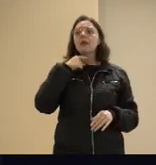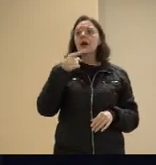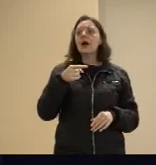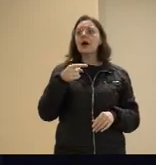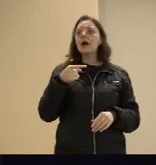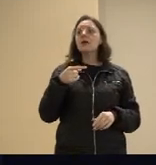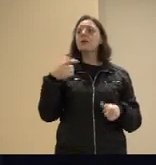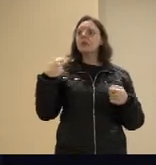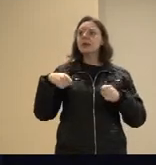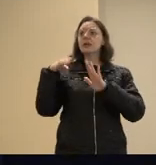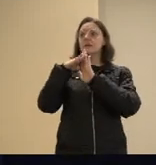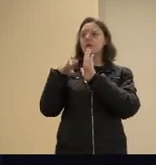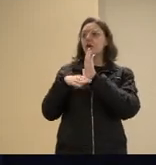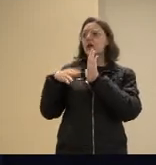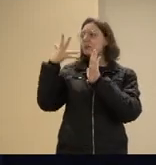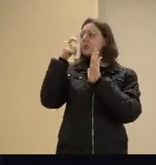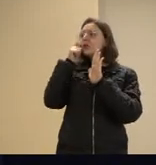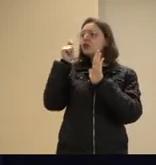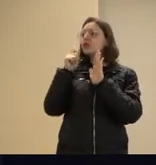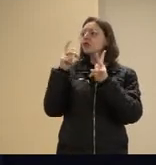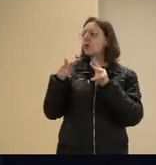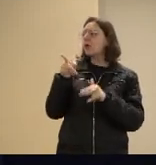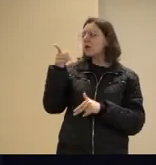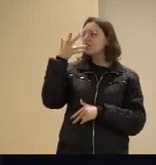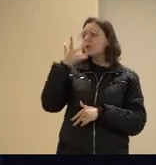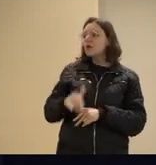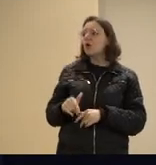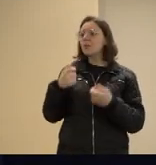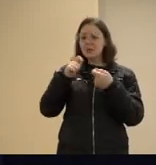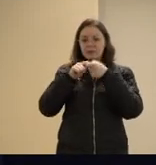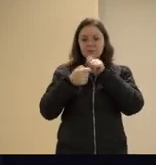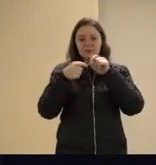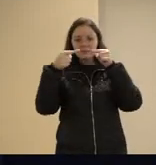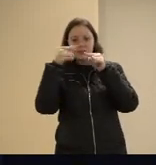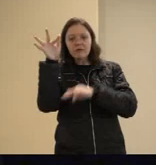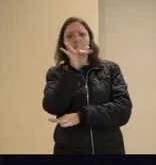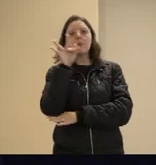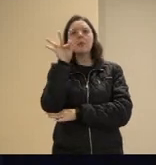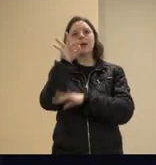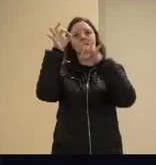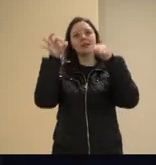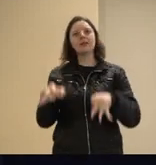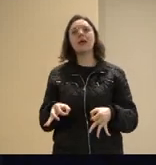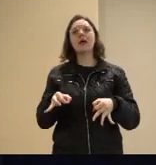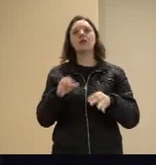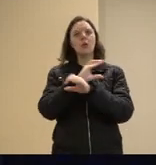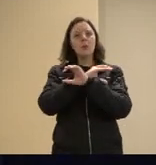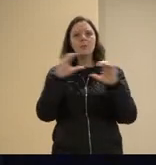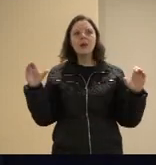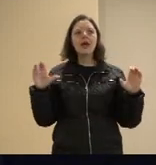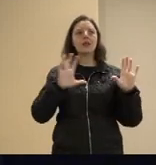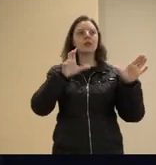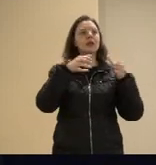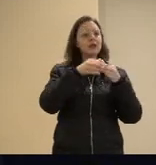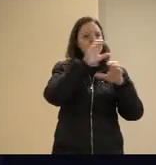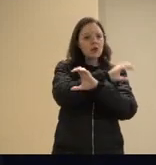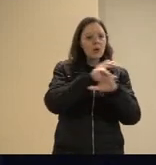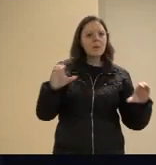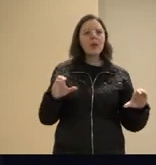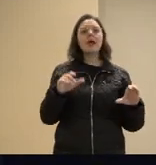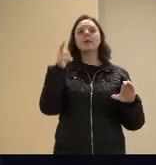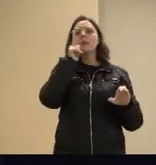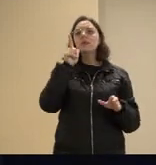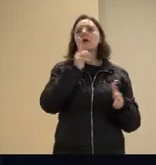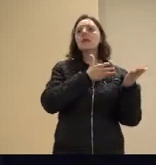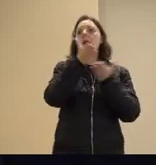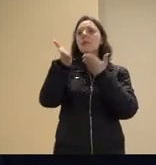ter programas bonitinhos, como trouxe a colega, adequados, formalmente completos, equipes completas, dispostas